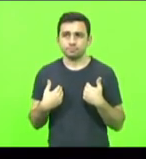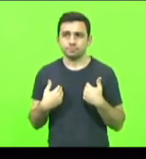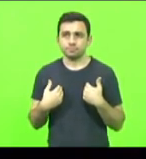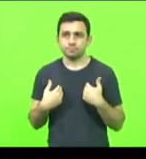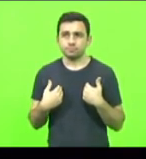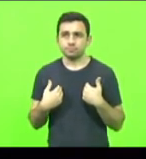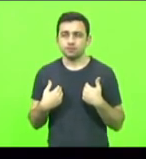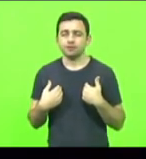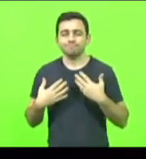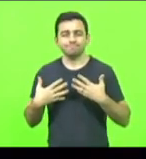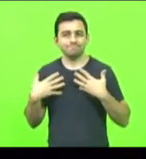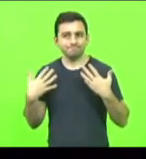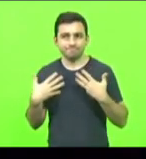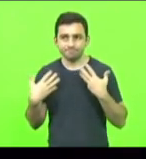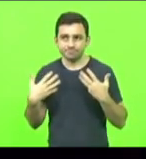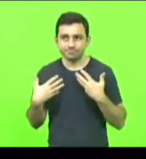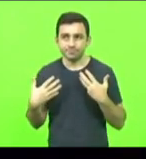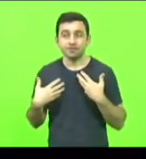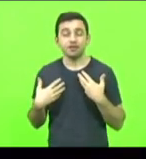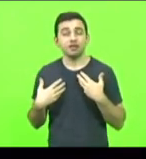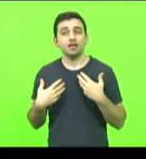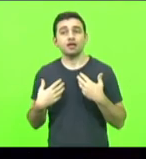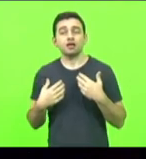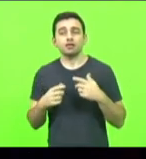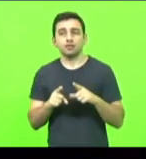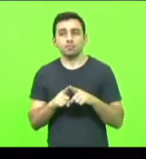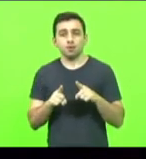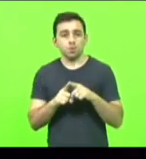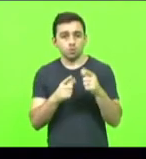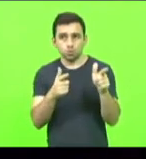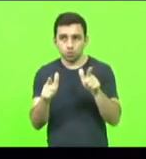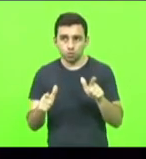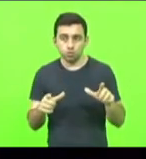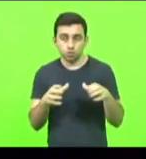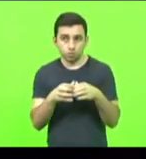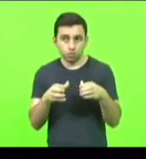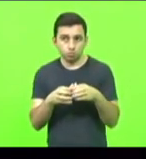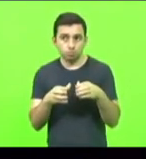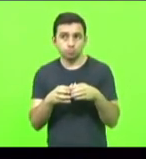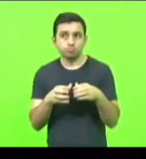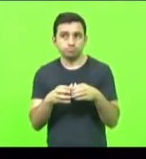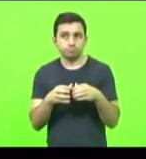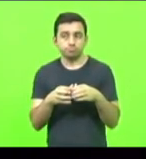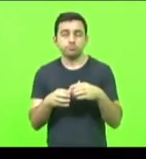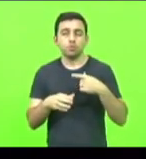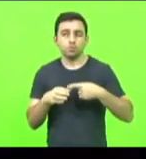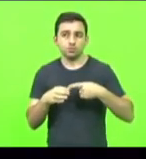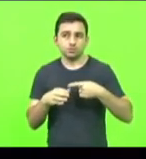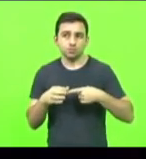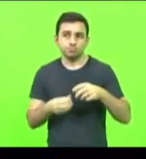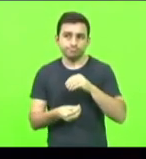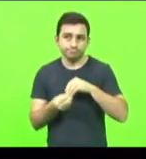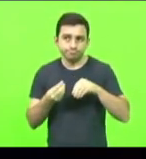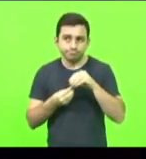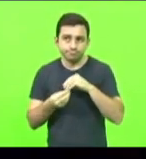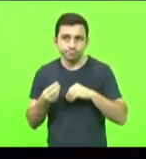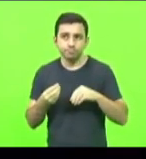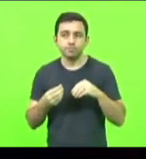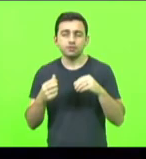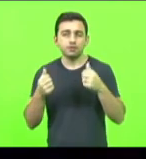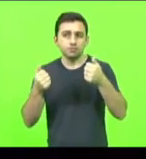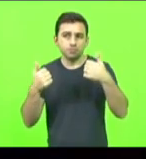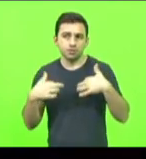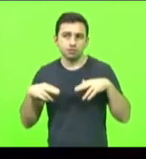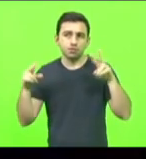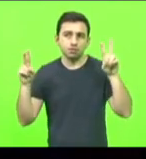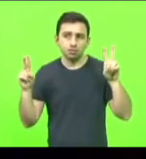muito contente, tanto eu quanto os demais membros da comissão mista que trata desse